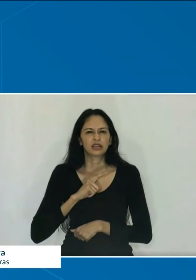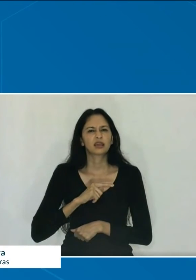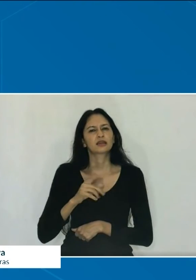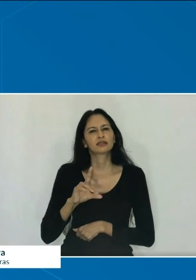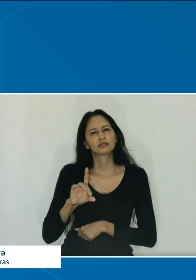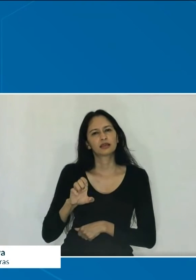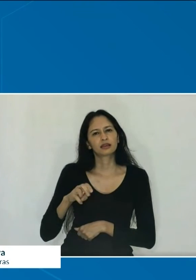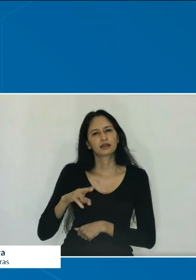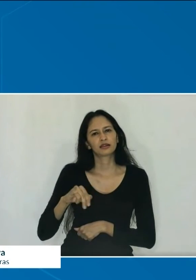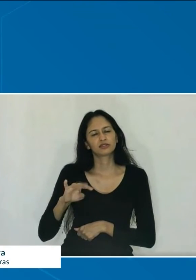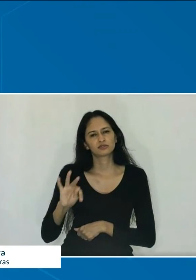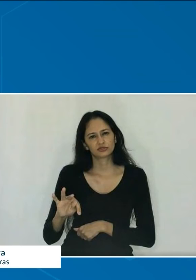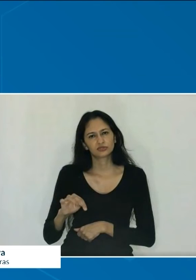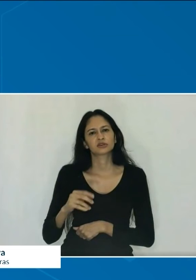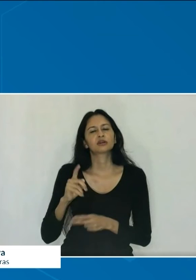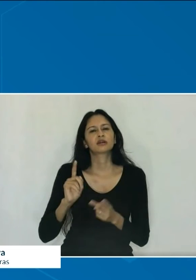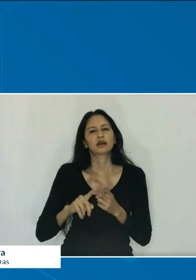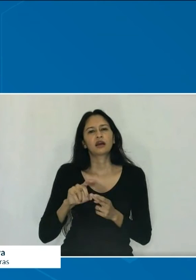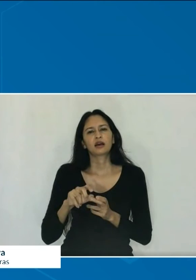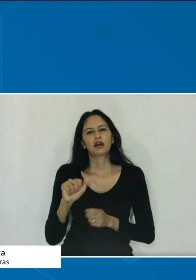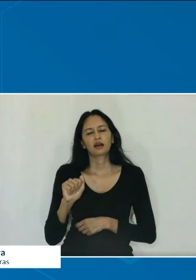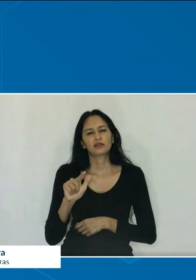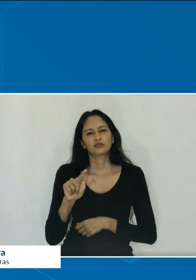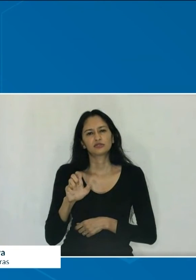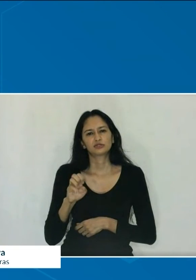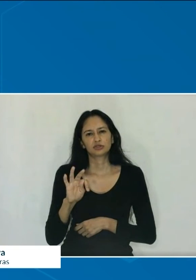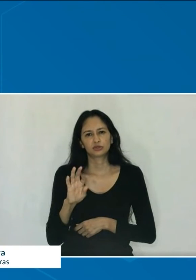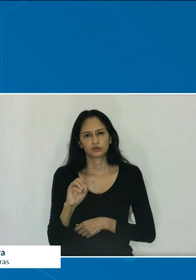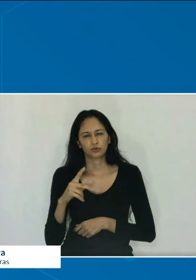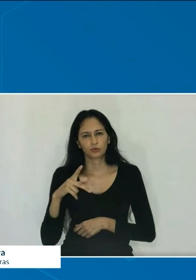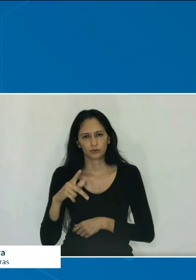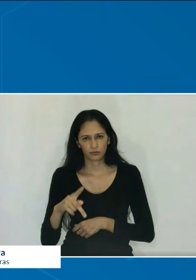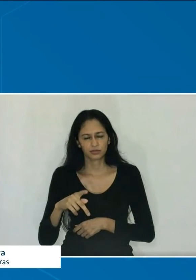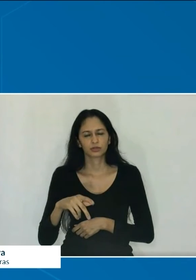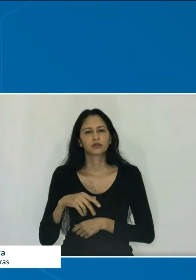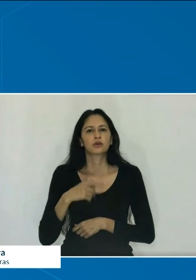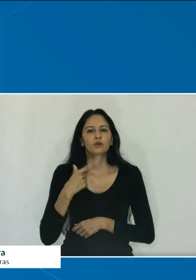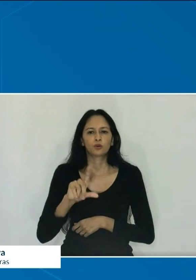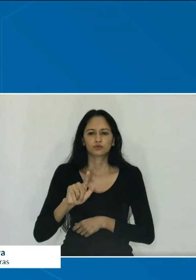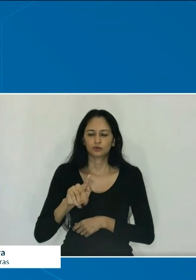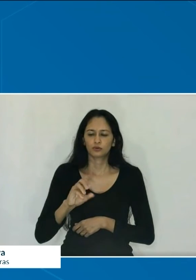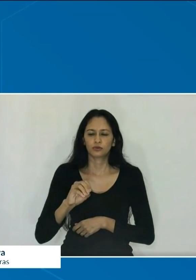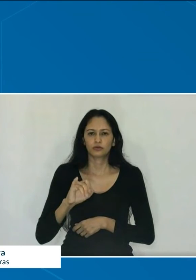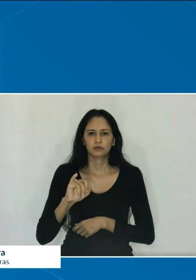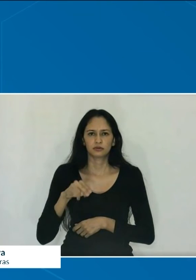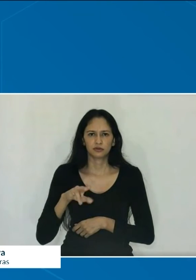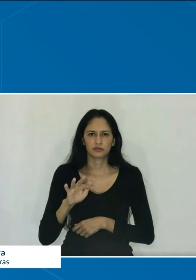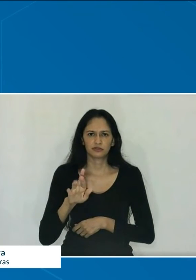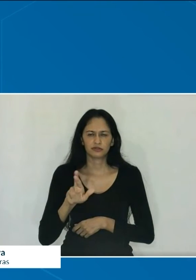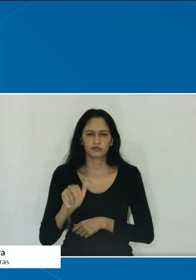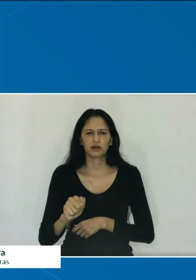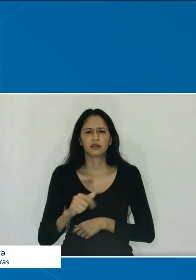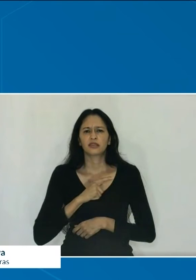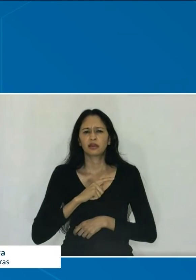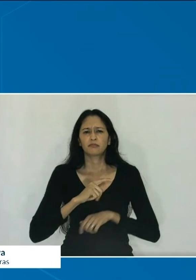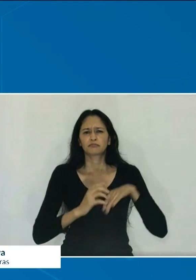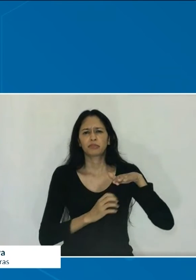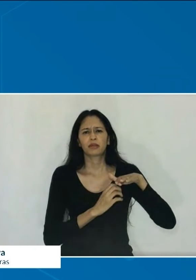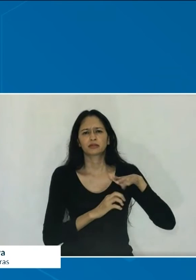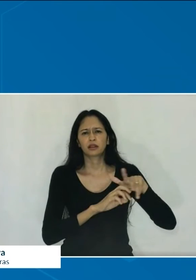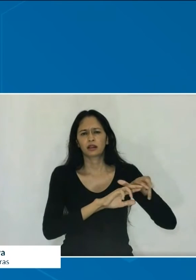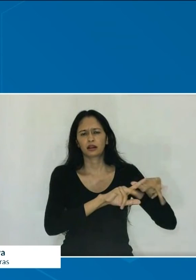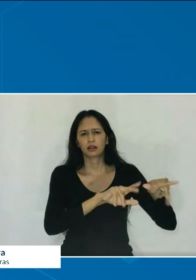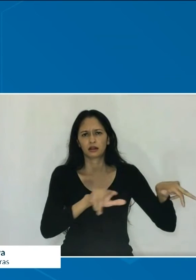a GETOP, ou a GOINFRA aqui, né, agora é a GOINFRA. Nós temos vários ministérios, Ministério das Cidades, Ministério